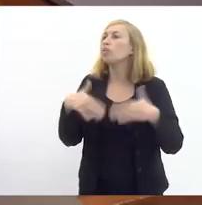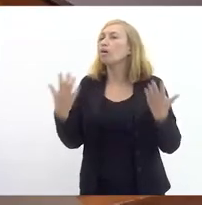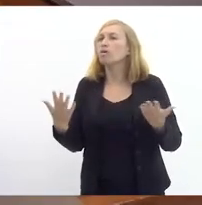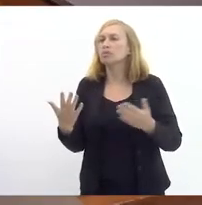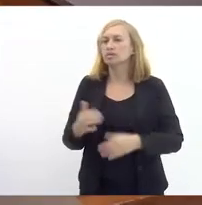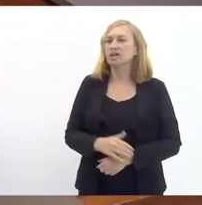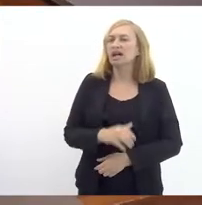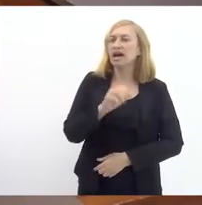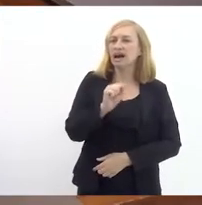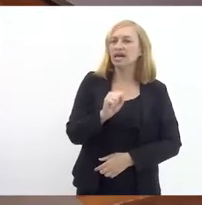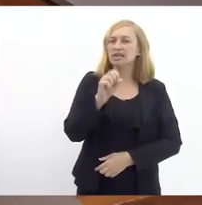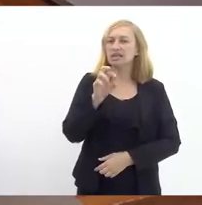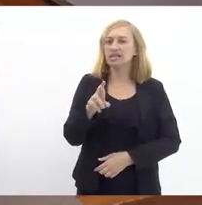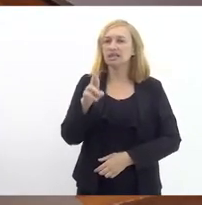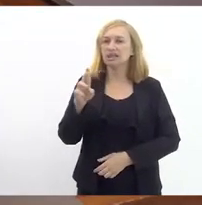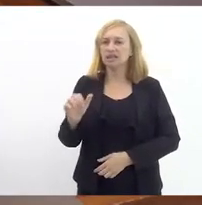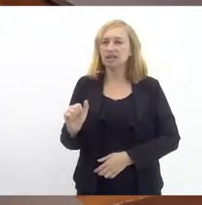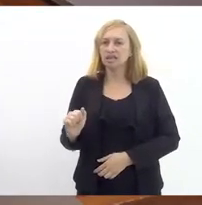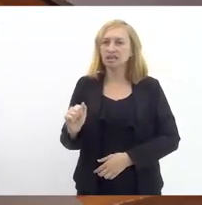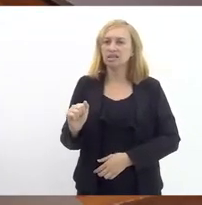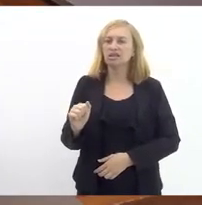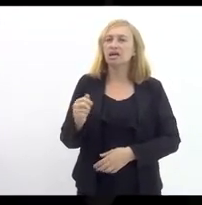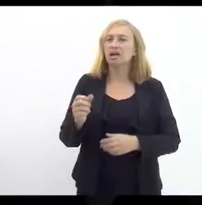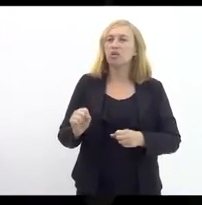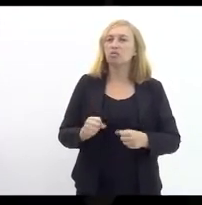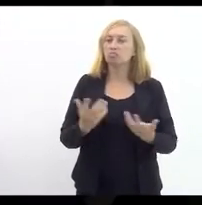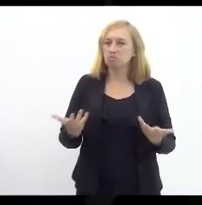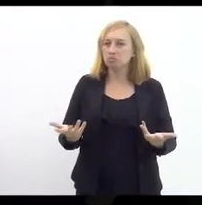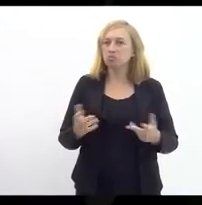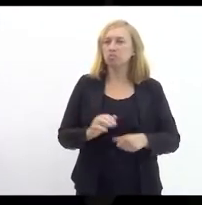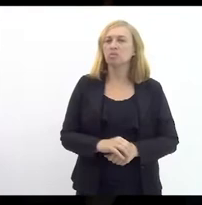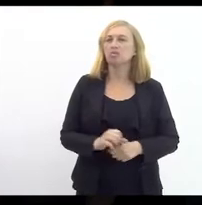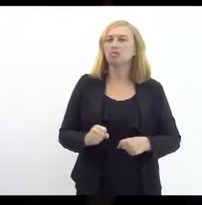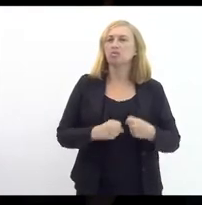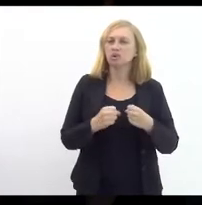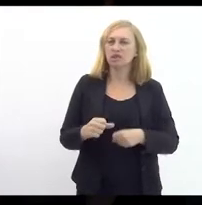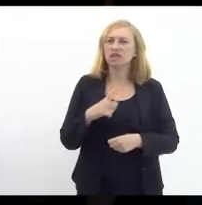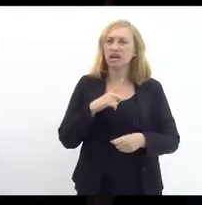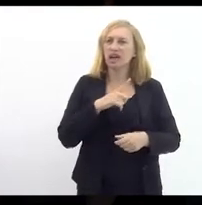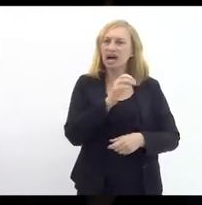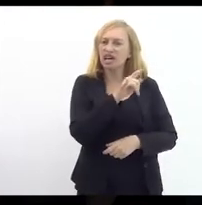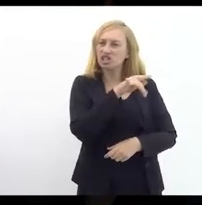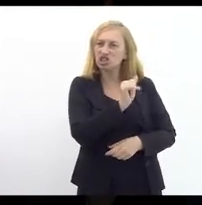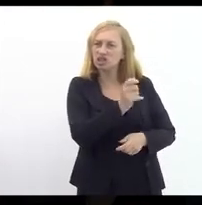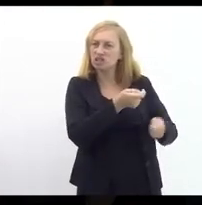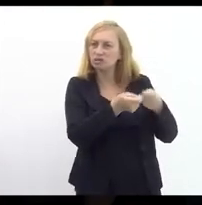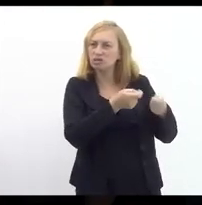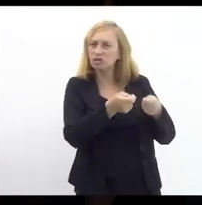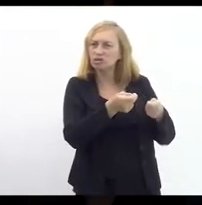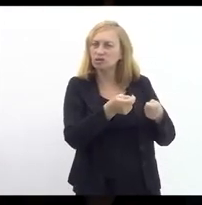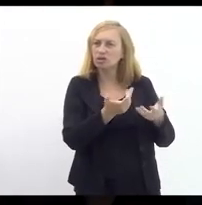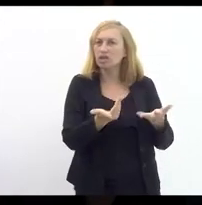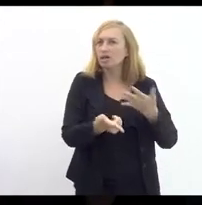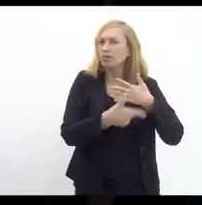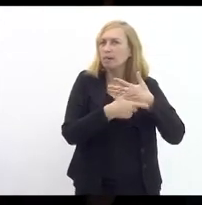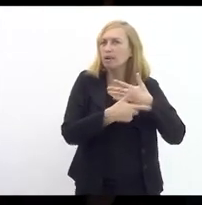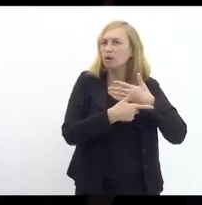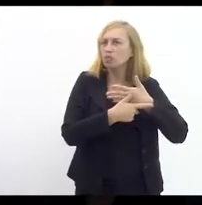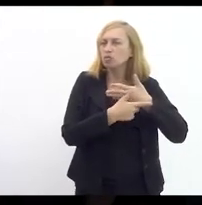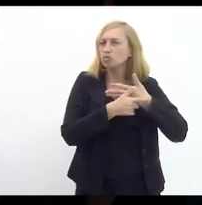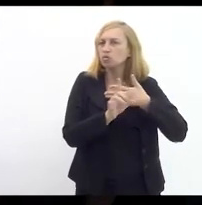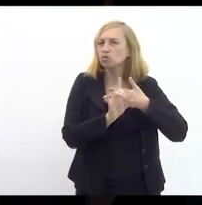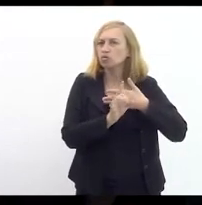A CETRANS é o poder concedente, né? Claro. E a agência reguladora tem um papel